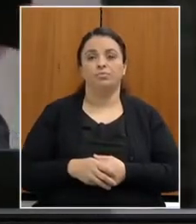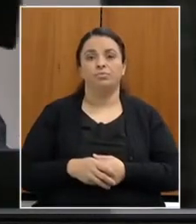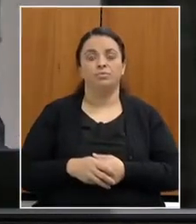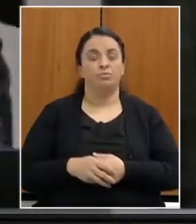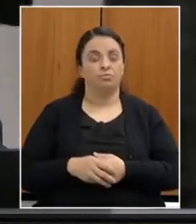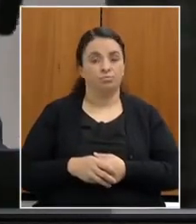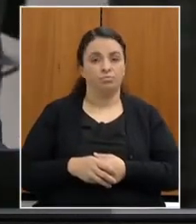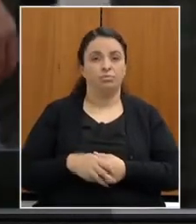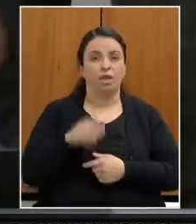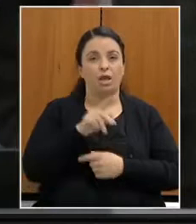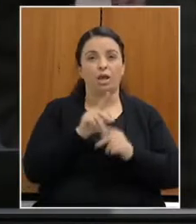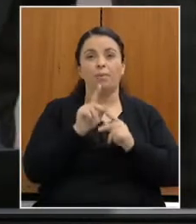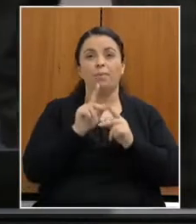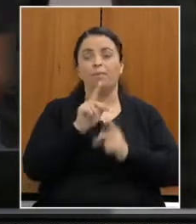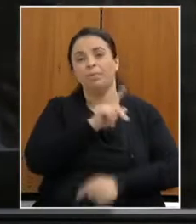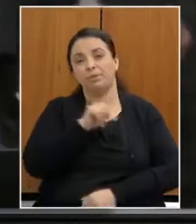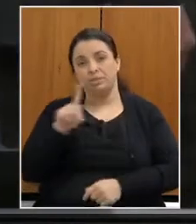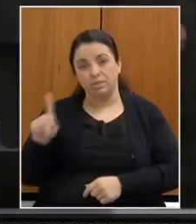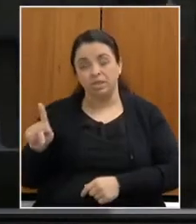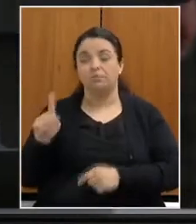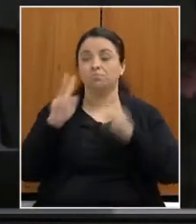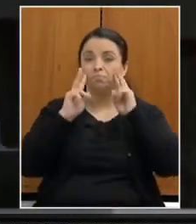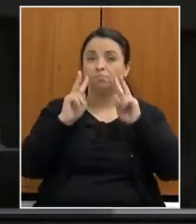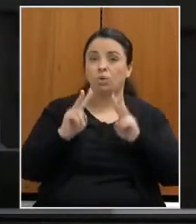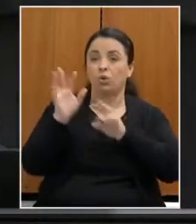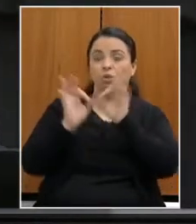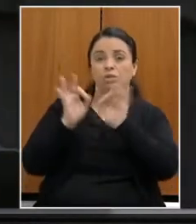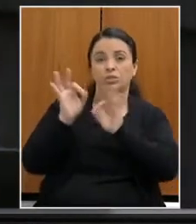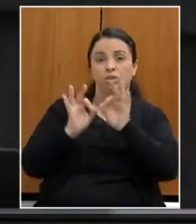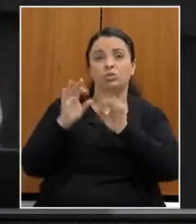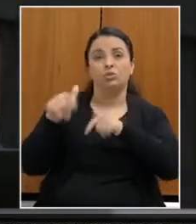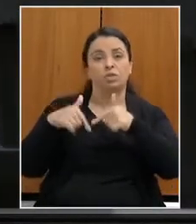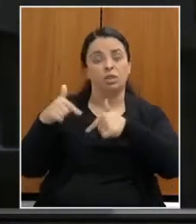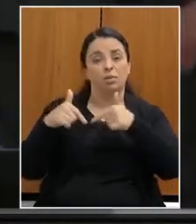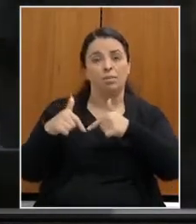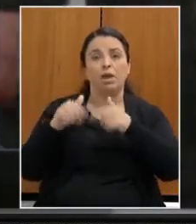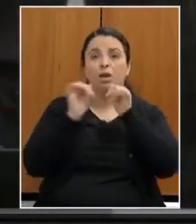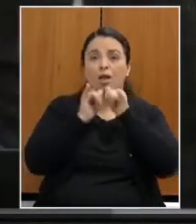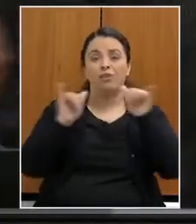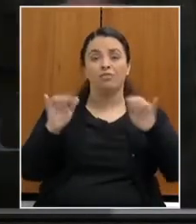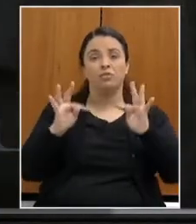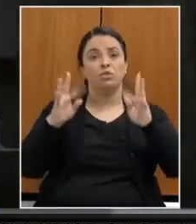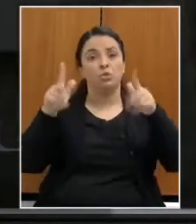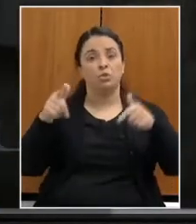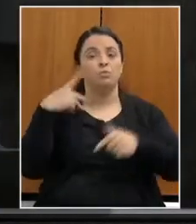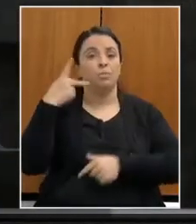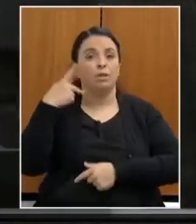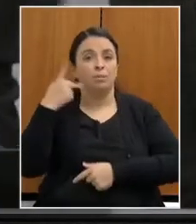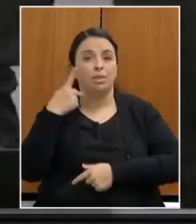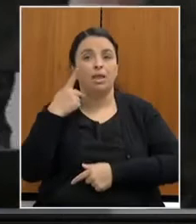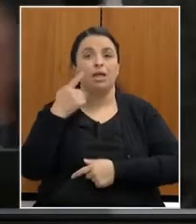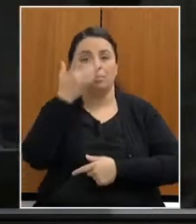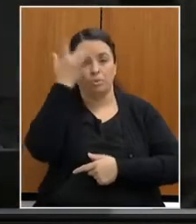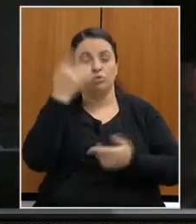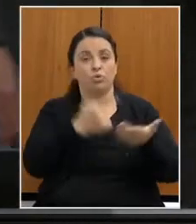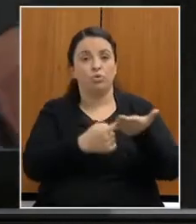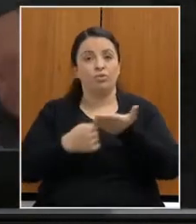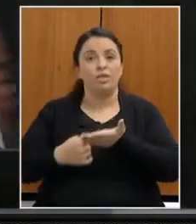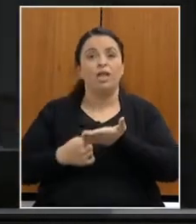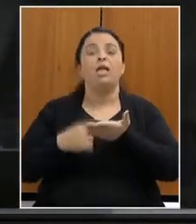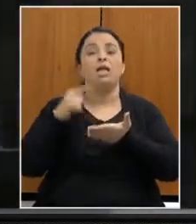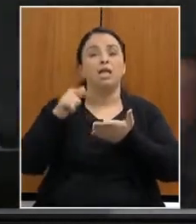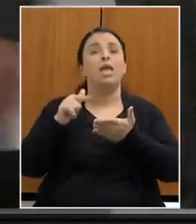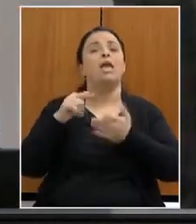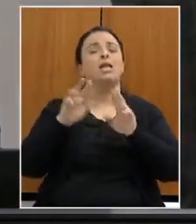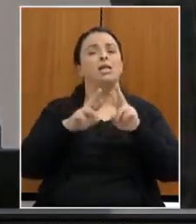A presidência, tendo em vista a organização dos trabalhos, comunica aos parlamentares e aos convidados que os atos desta reunião obedecerão as